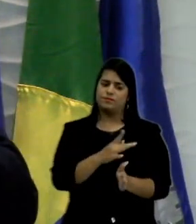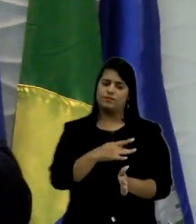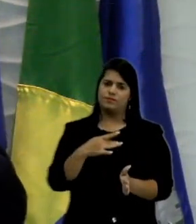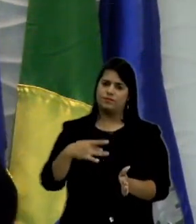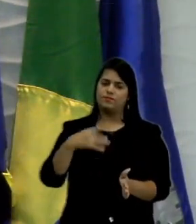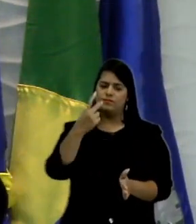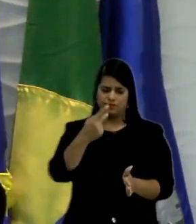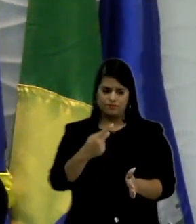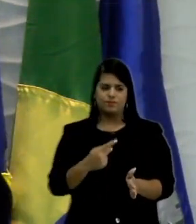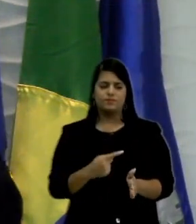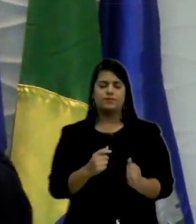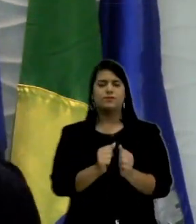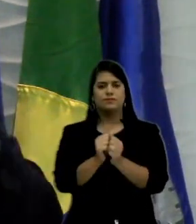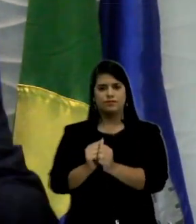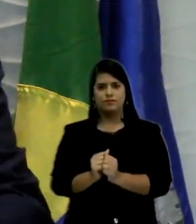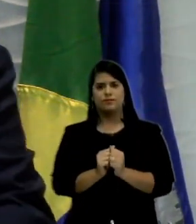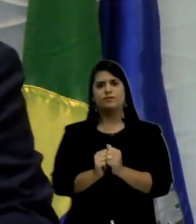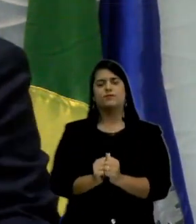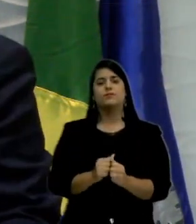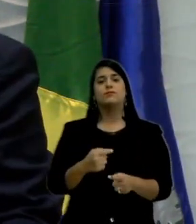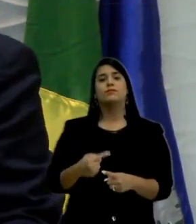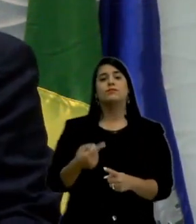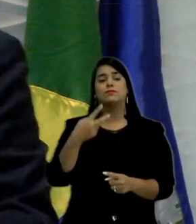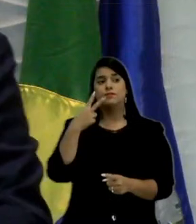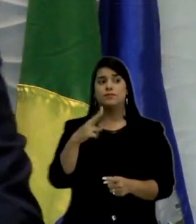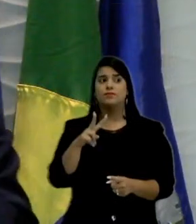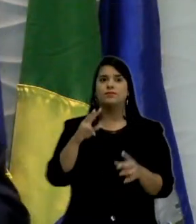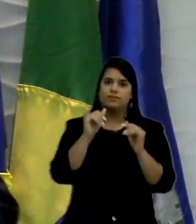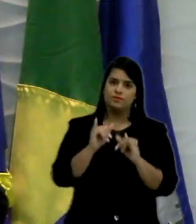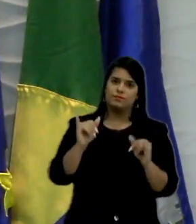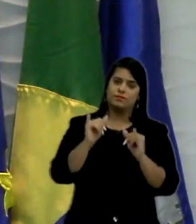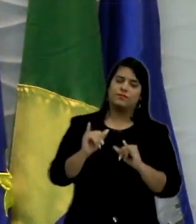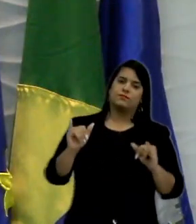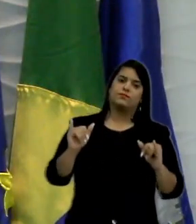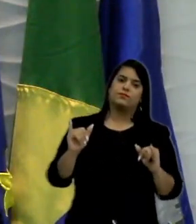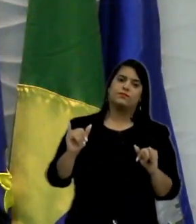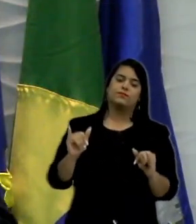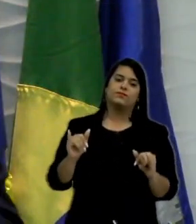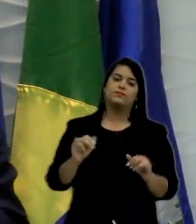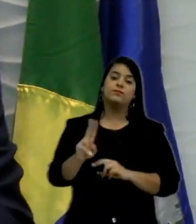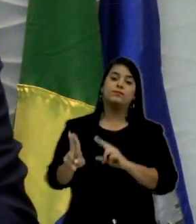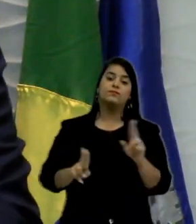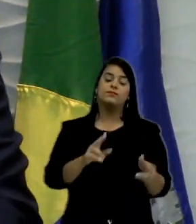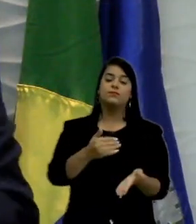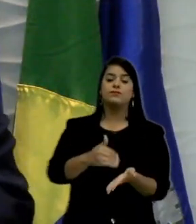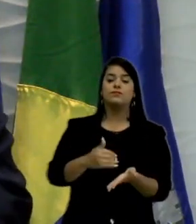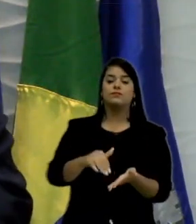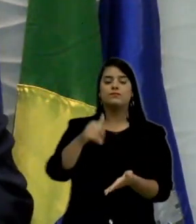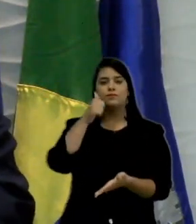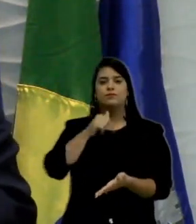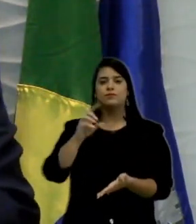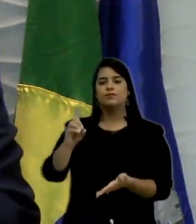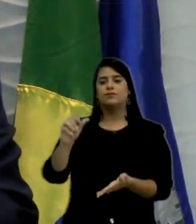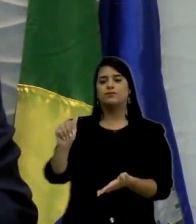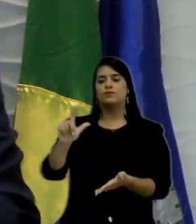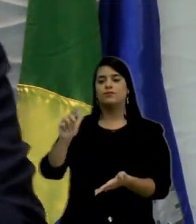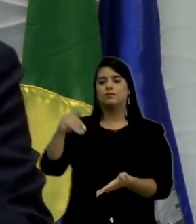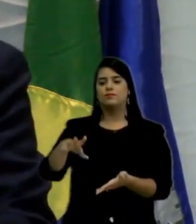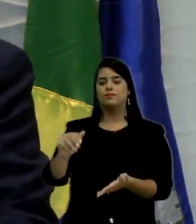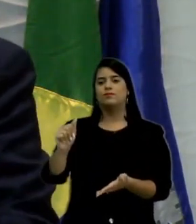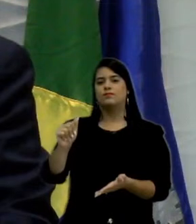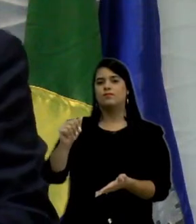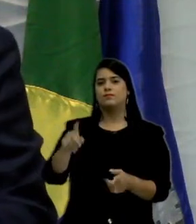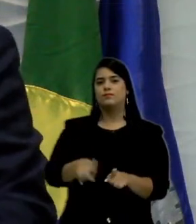vereador vai acompanhar. Porque eu vejo, e digo mais, em nome aqui da secretária Dalma, do diretor, né, que é